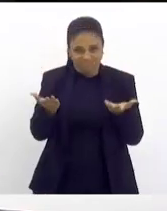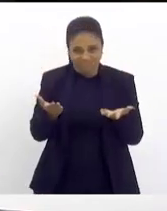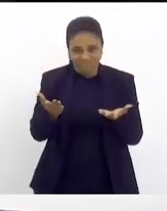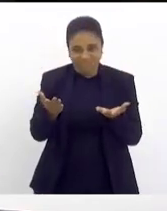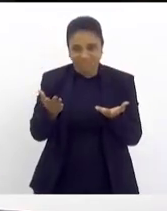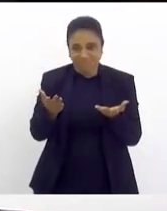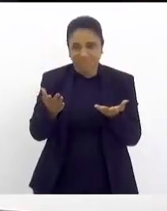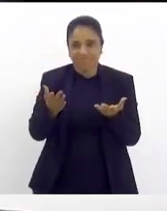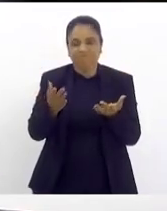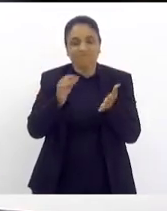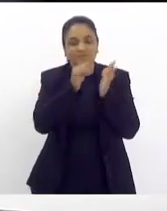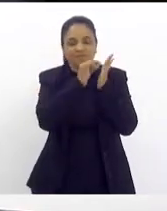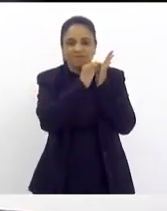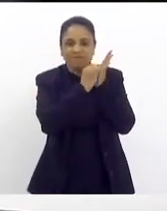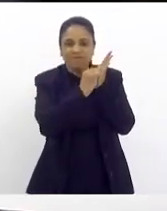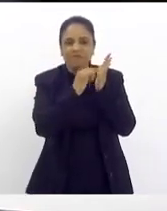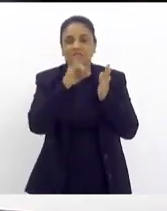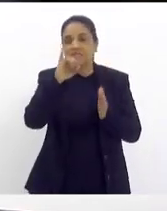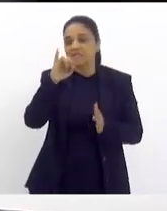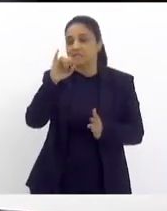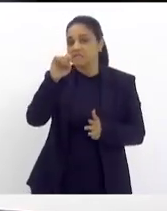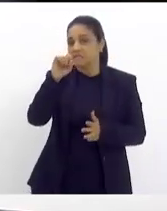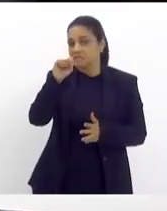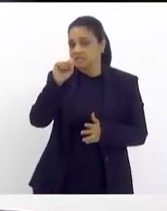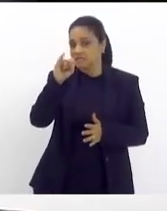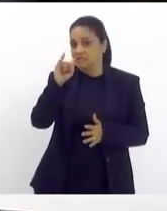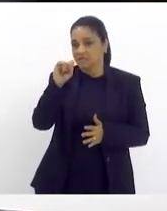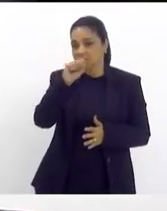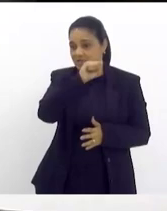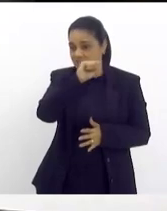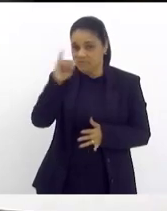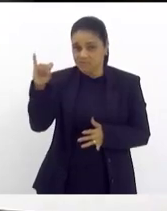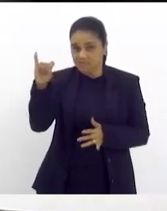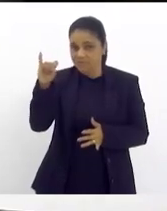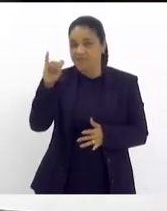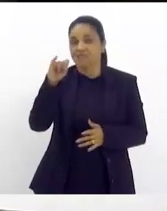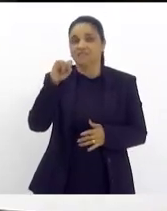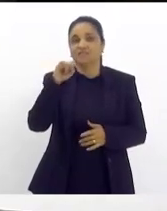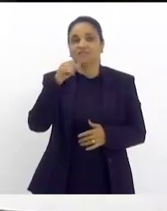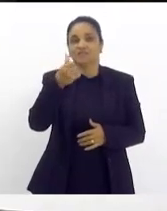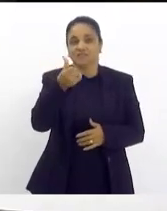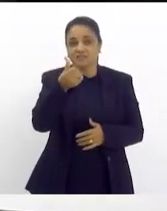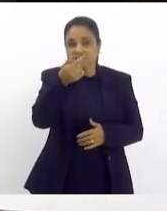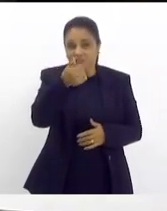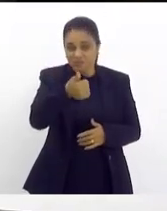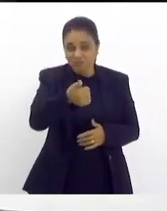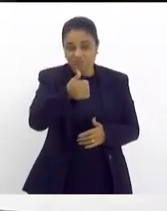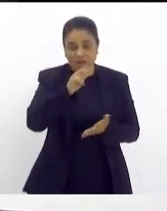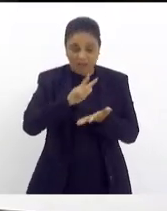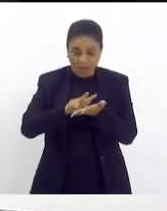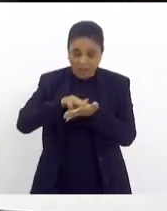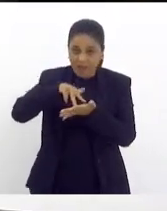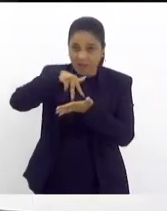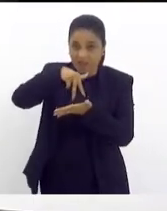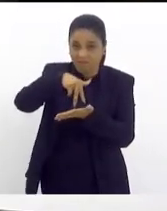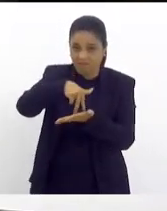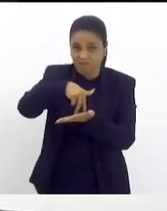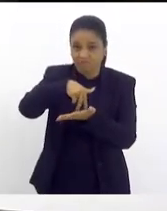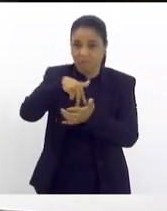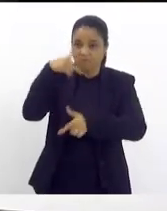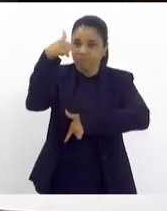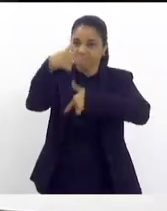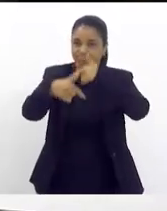O versículo é de Isaías 60, versículo 1, diz assim: "Levanta-te,